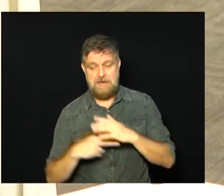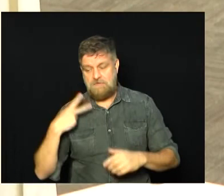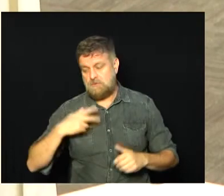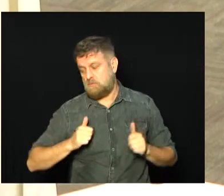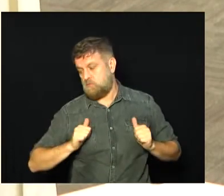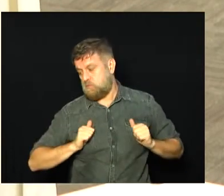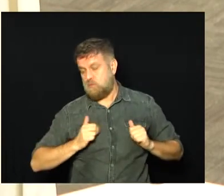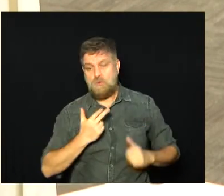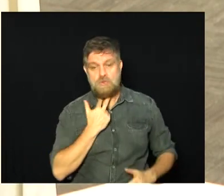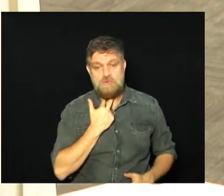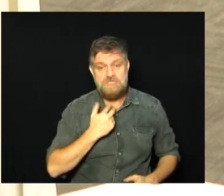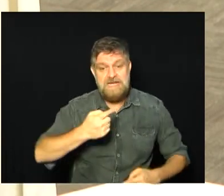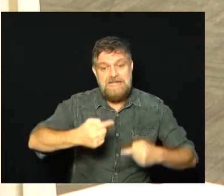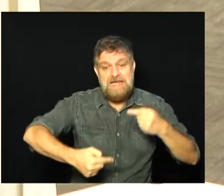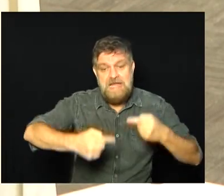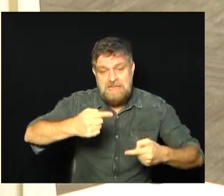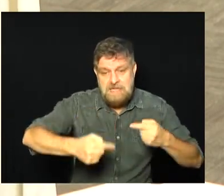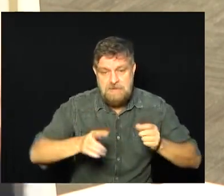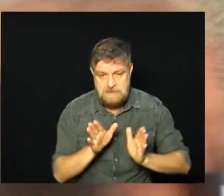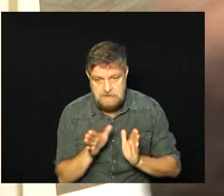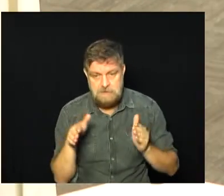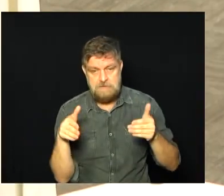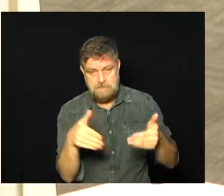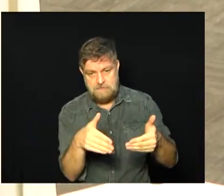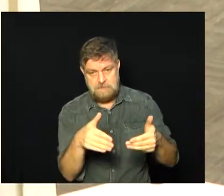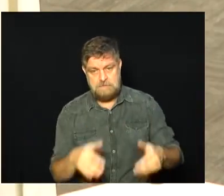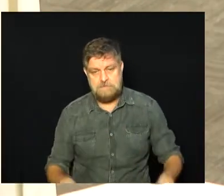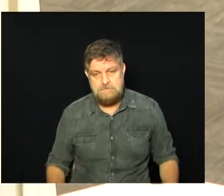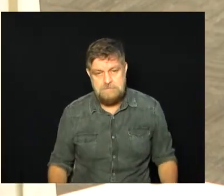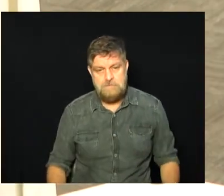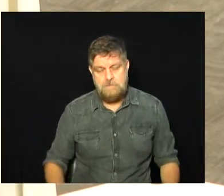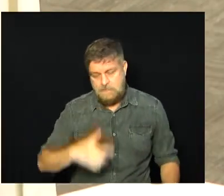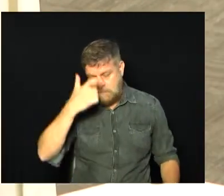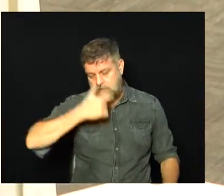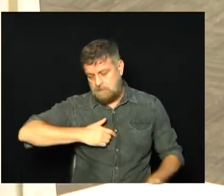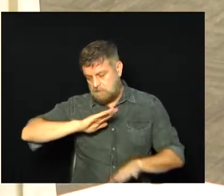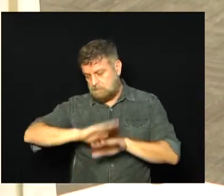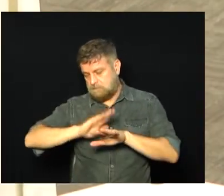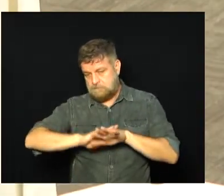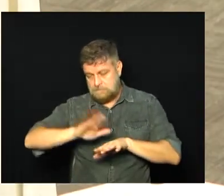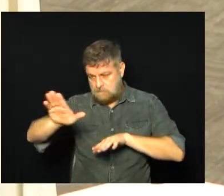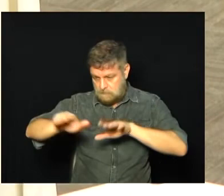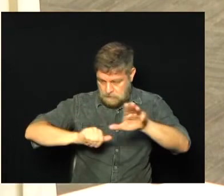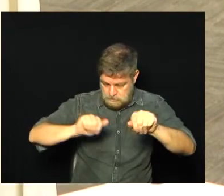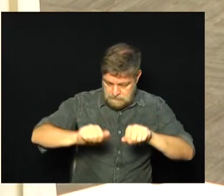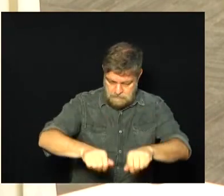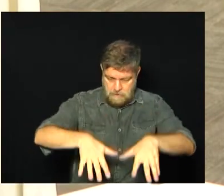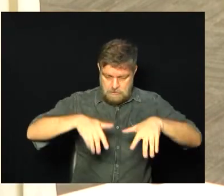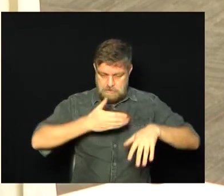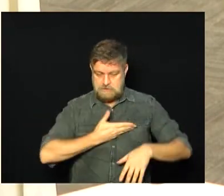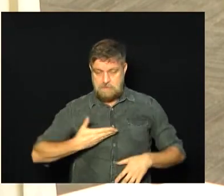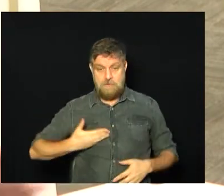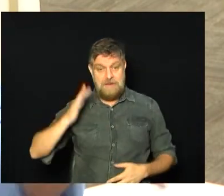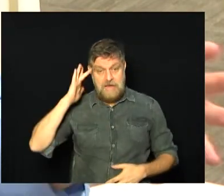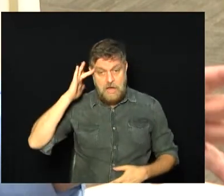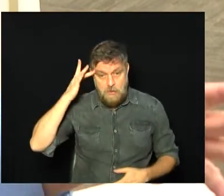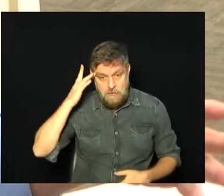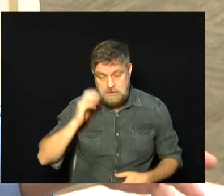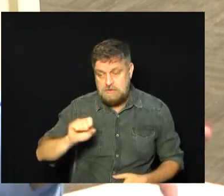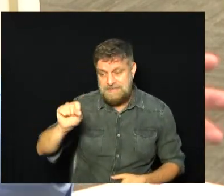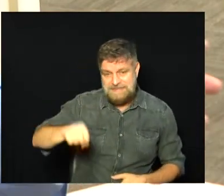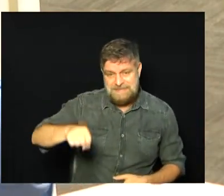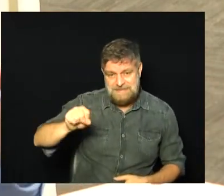de debater essa questão. Por isso eu tomei a iniciativa de chamar a audiência pública, porque eu acho que faz sim, e a